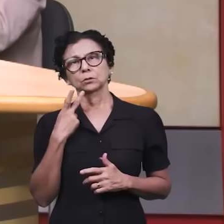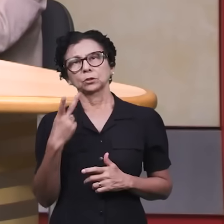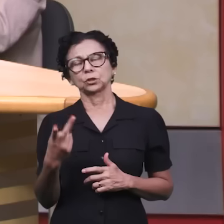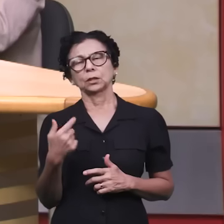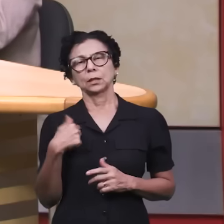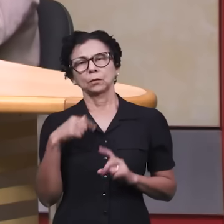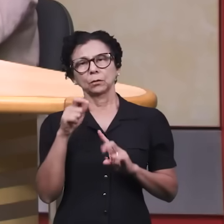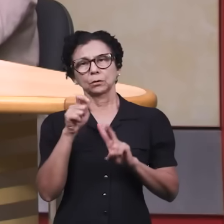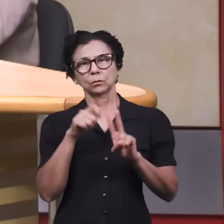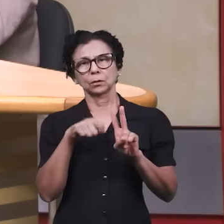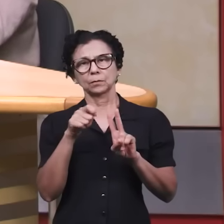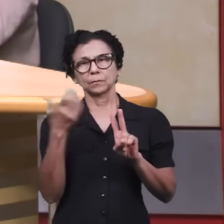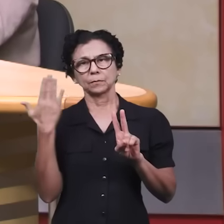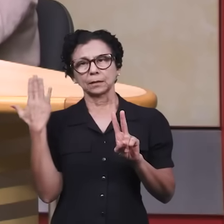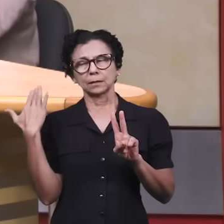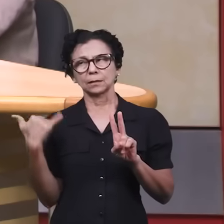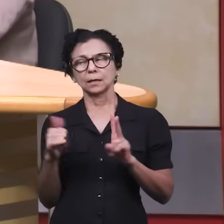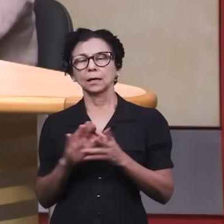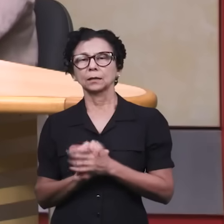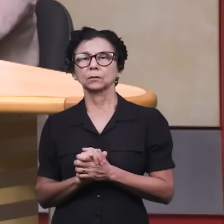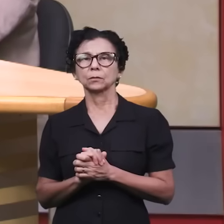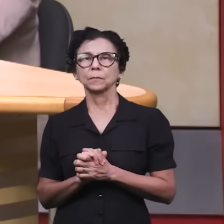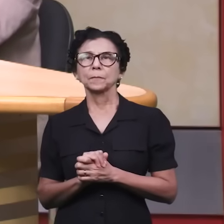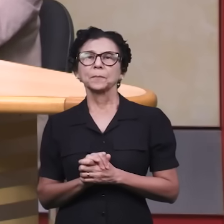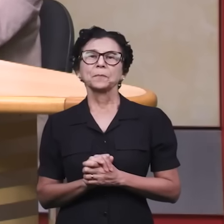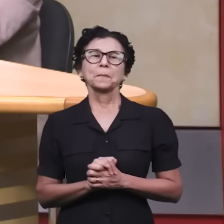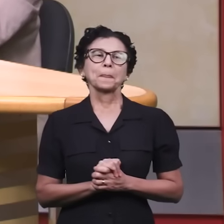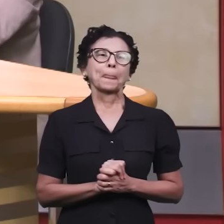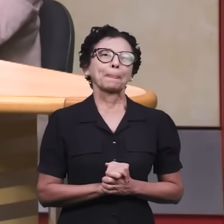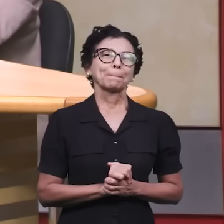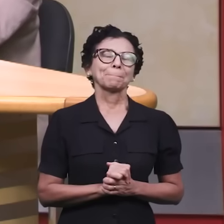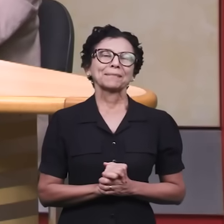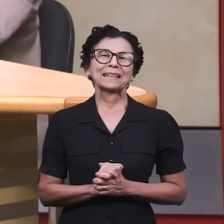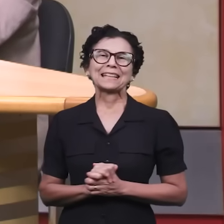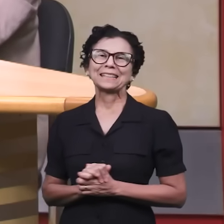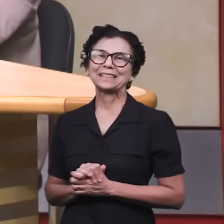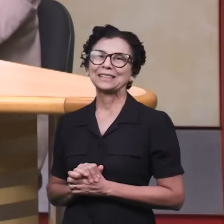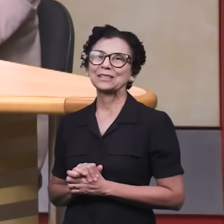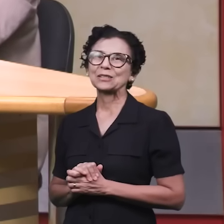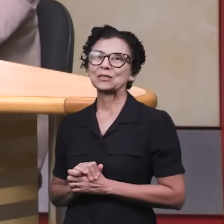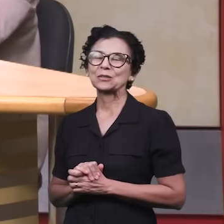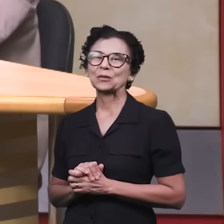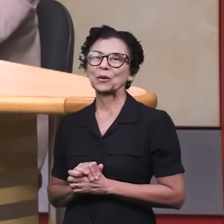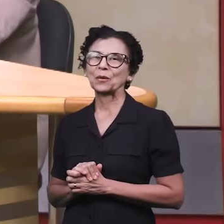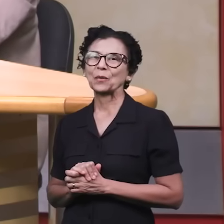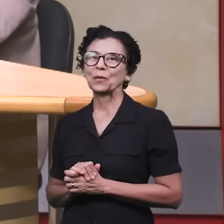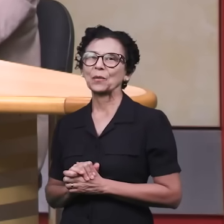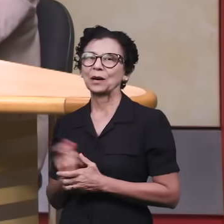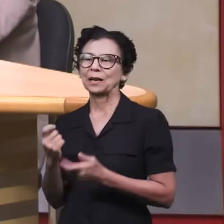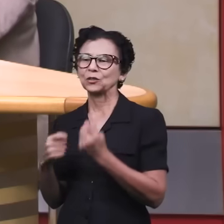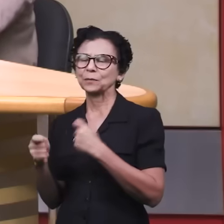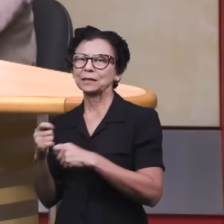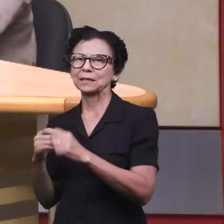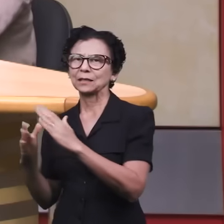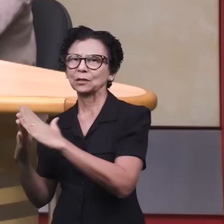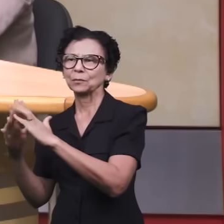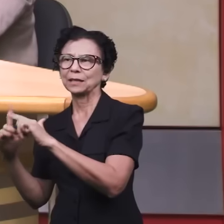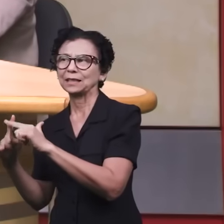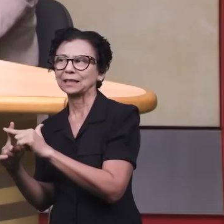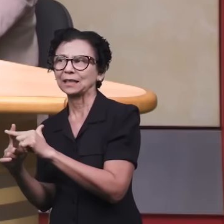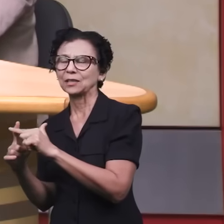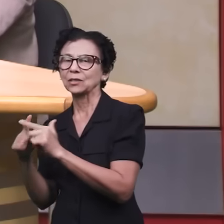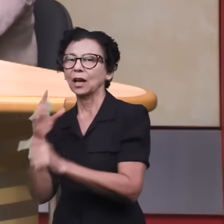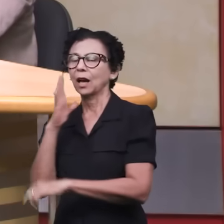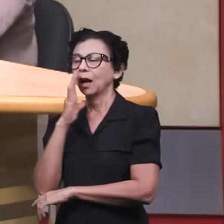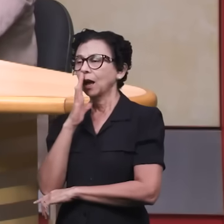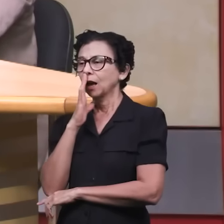há 2 meses eu assumi uma igreja e tal. E eu estou maravilhado com a minha igreja, com o trabalho de senhoras. O trabalho, eu falei para